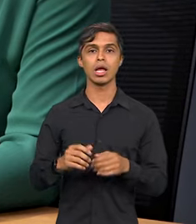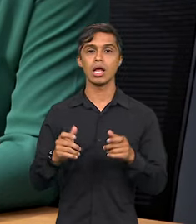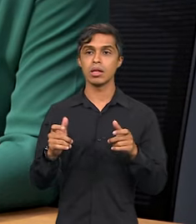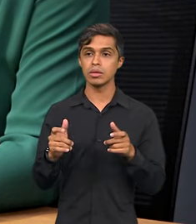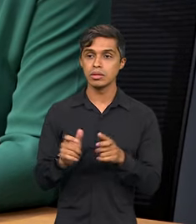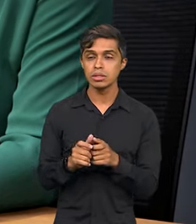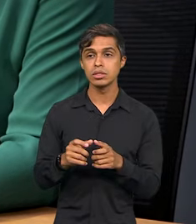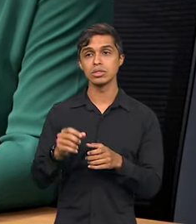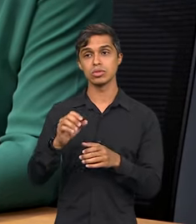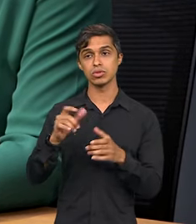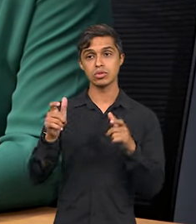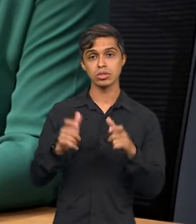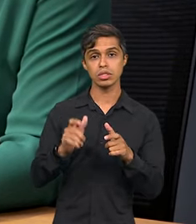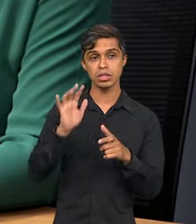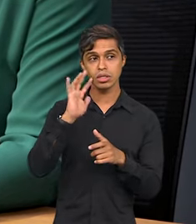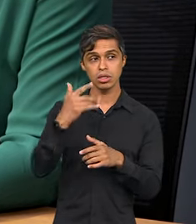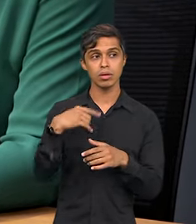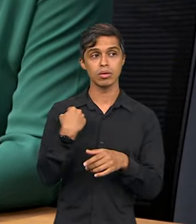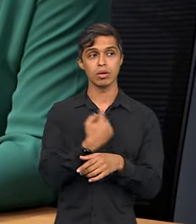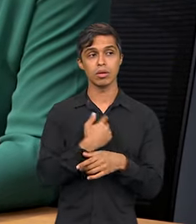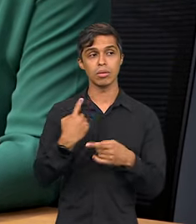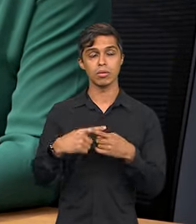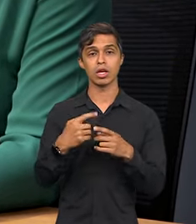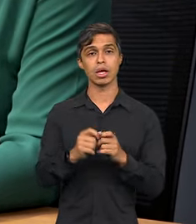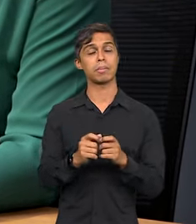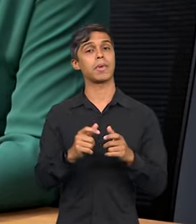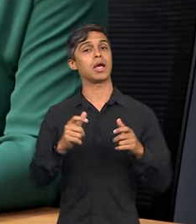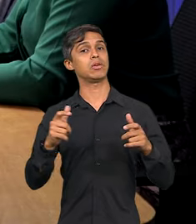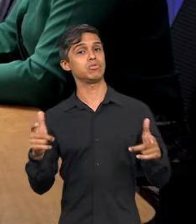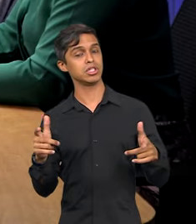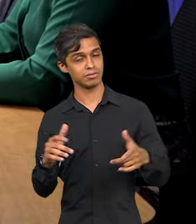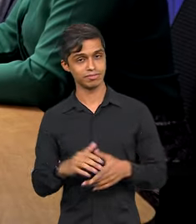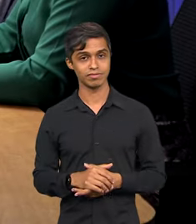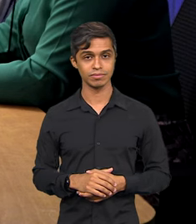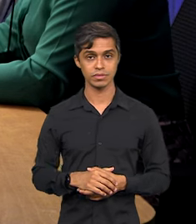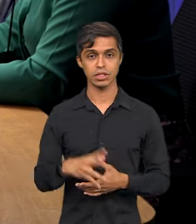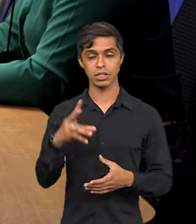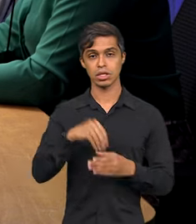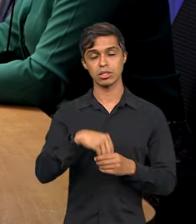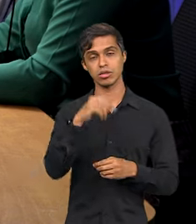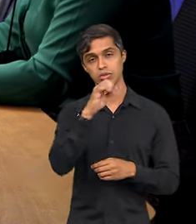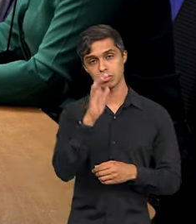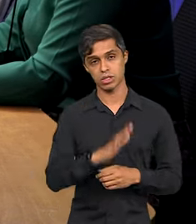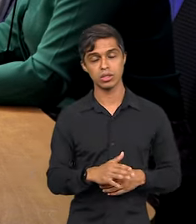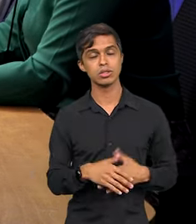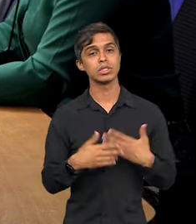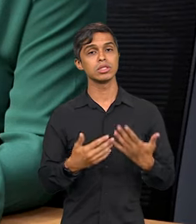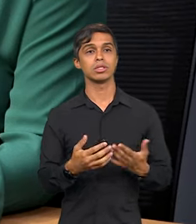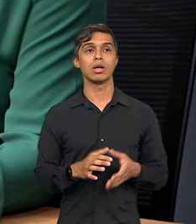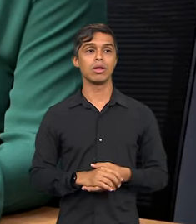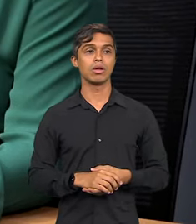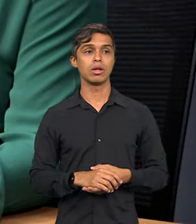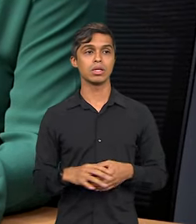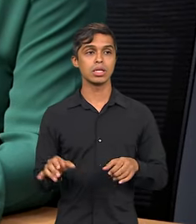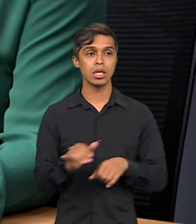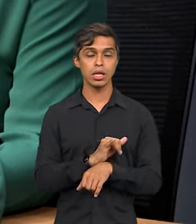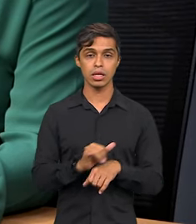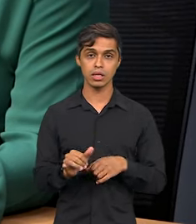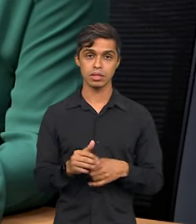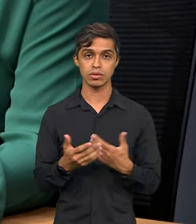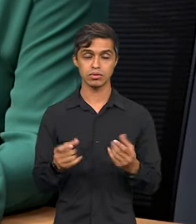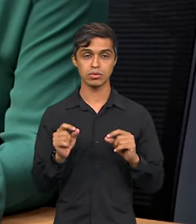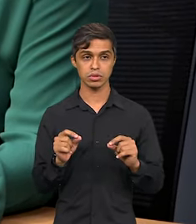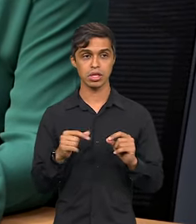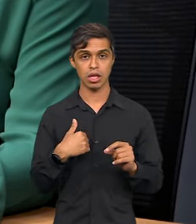minorias no espaço decisório né porque nós somos maioria exat é na população brasileira e a a ferramenta que a